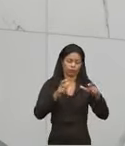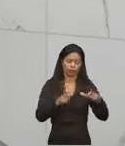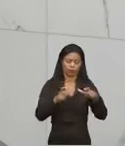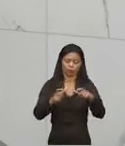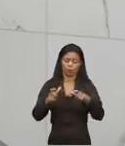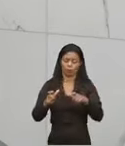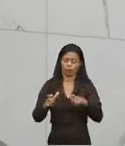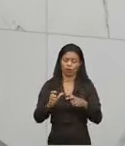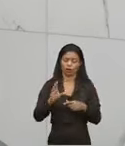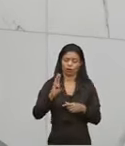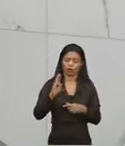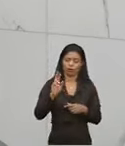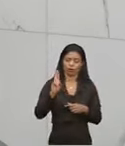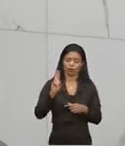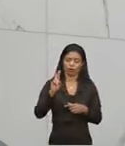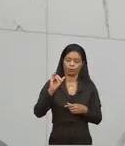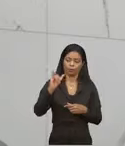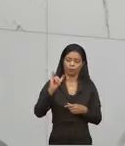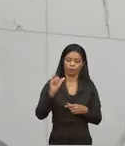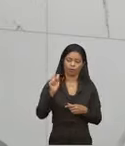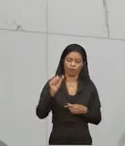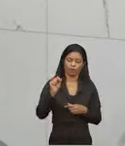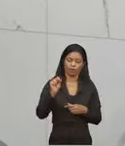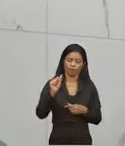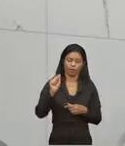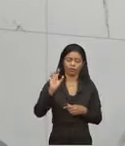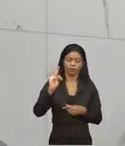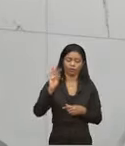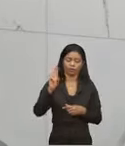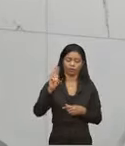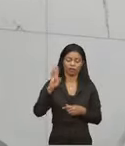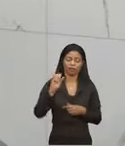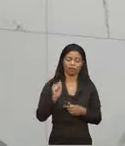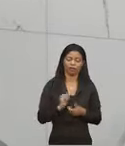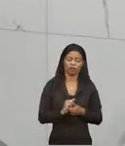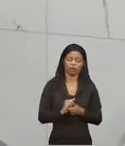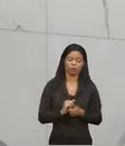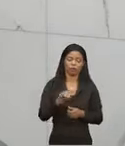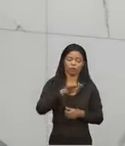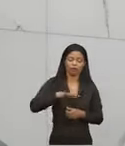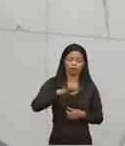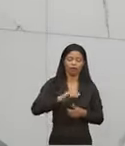do Buriçatuba, mas de toda a massa ali relacionada à área do esporte. Laio,